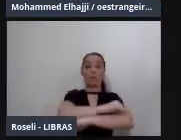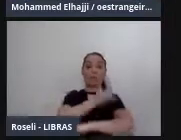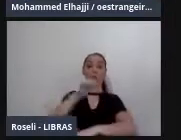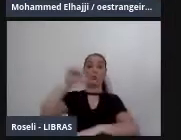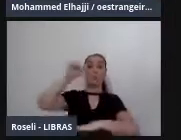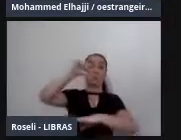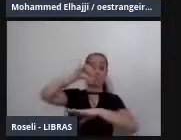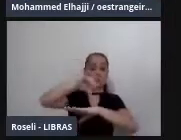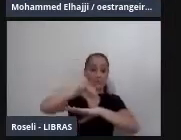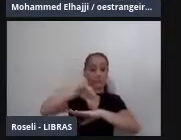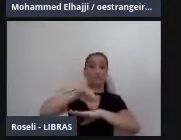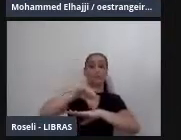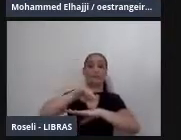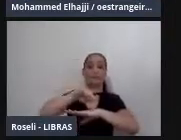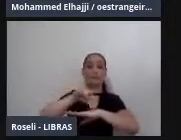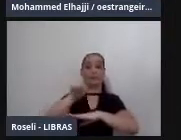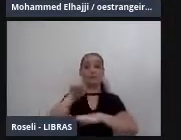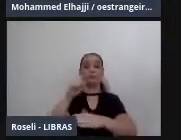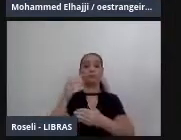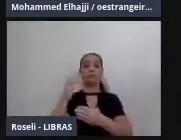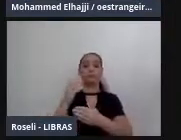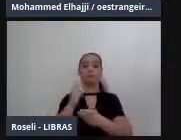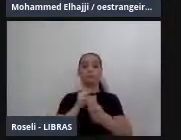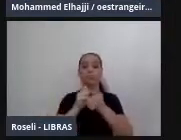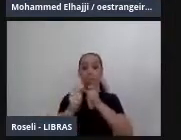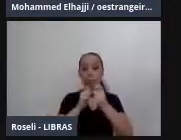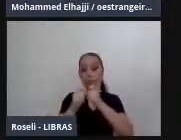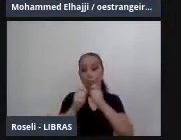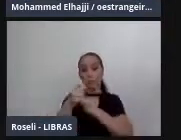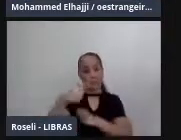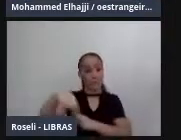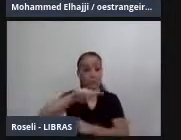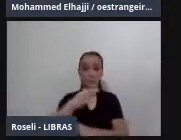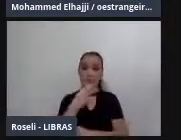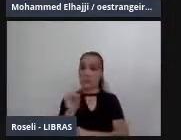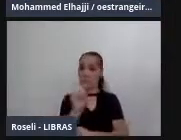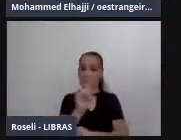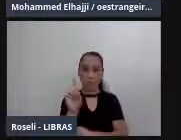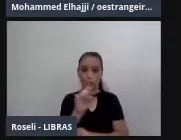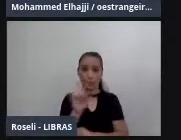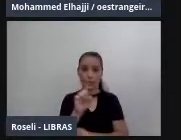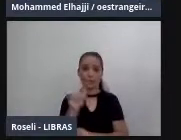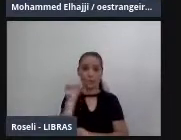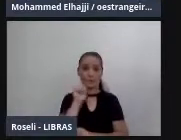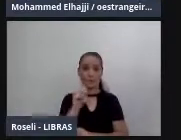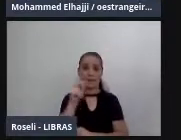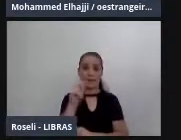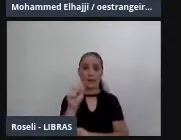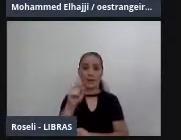Yunus, que é um documentário para aqueles que não conhecem, que eu recomendo, sobre